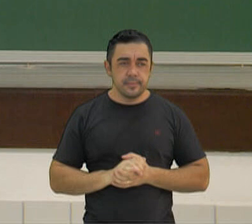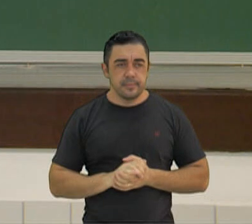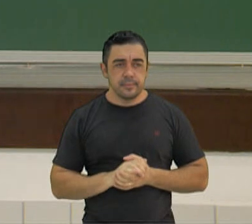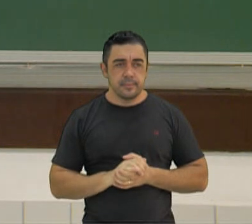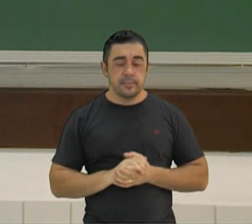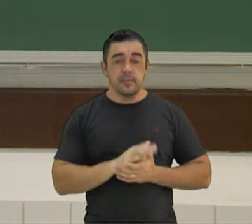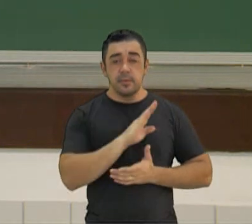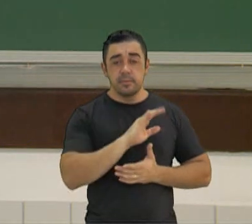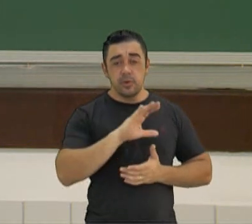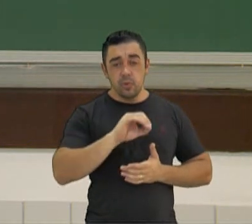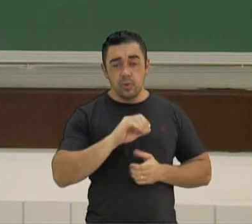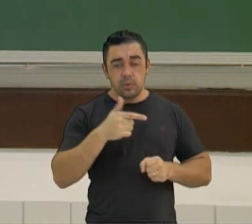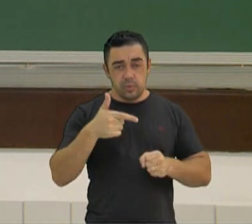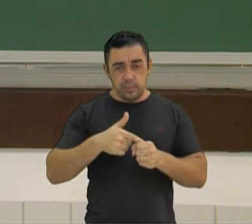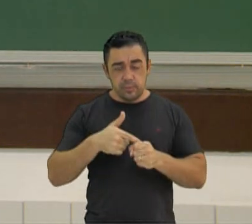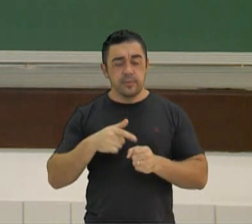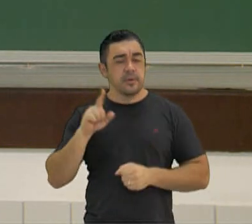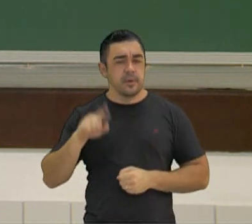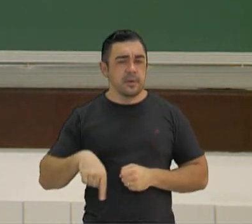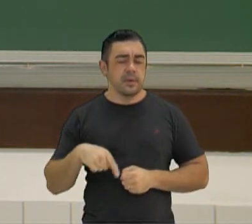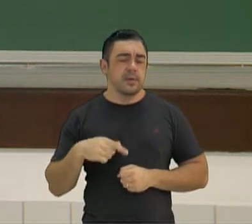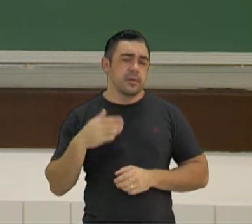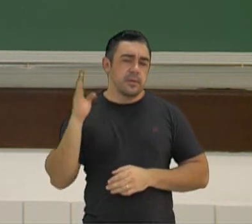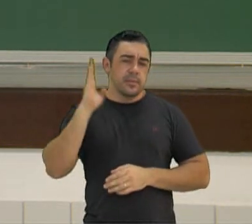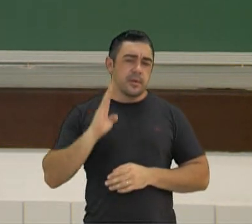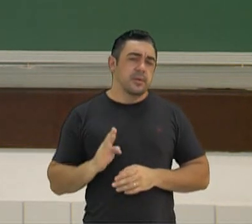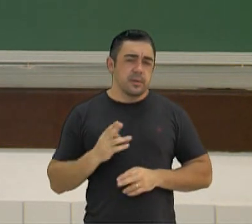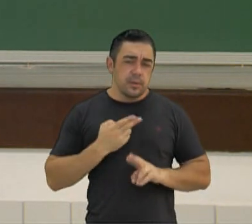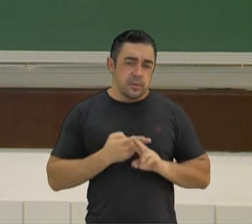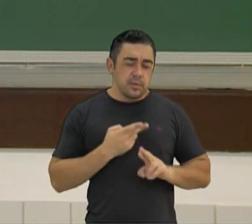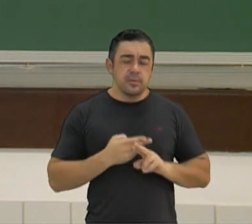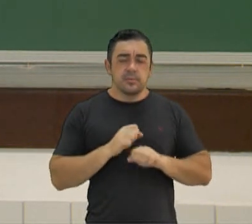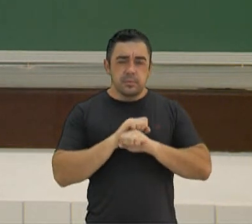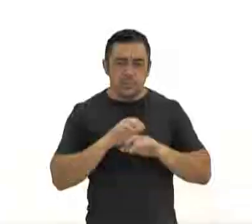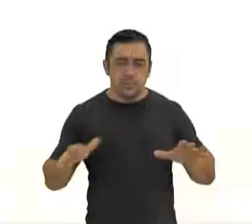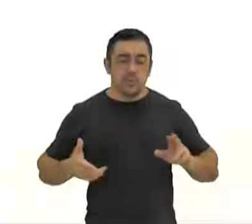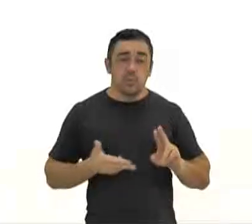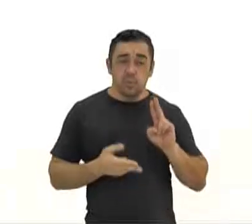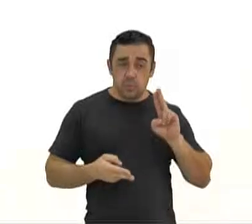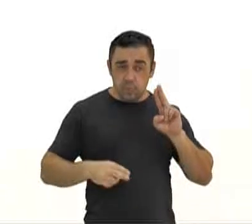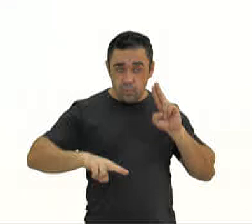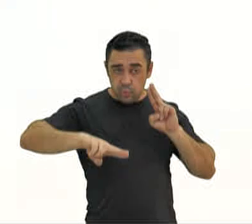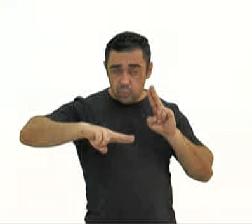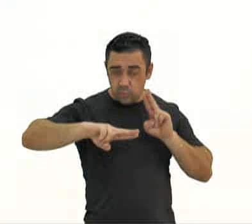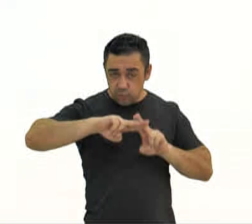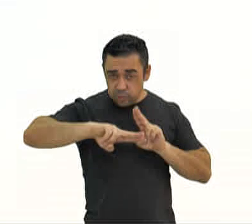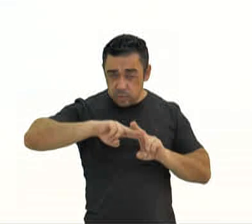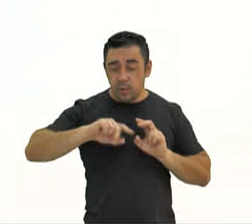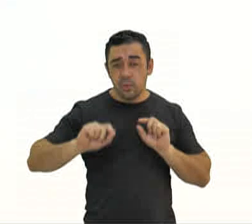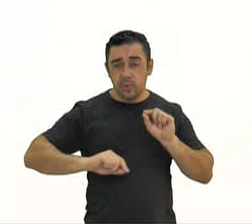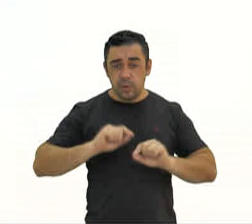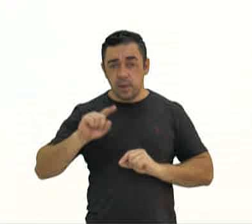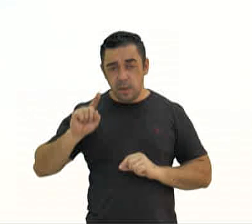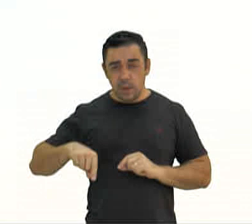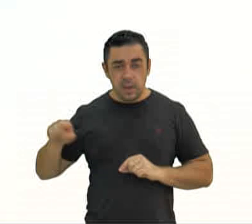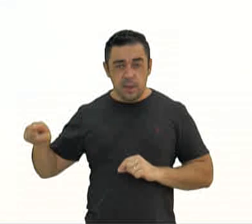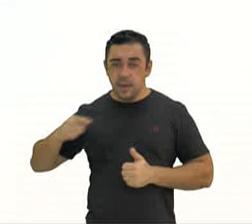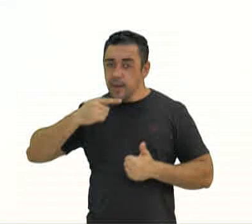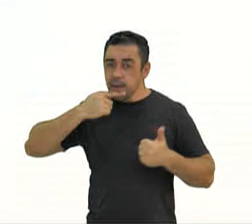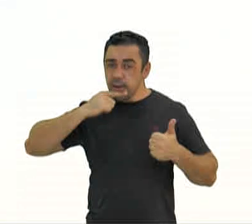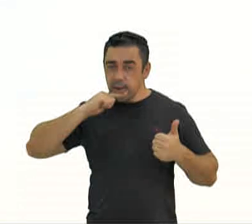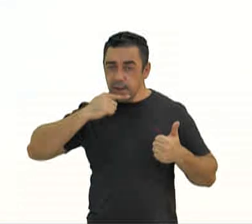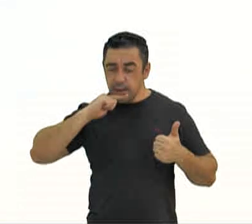dos biocombustíveis brasileiros, nós temos uma ampla utilização e aceitação de mecanismos através